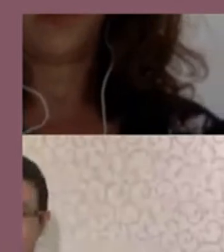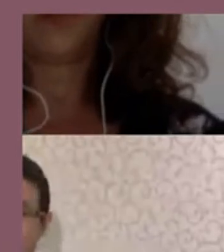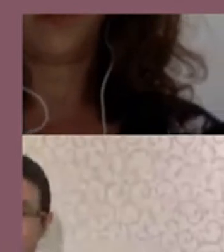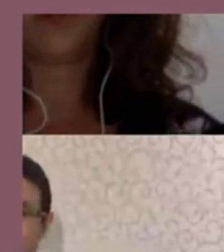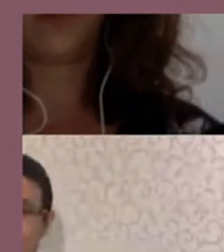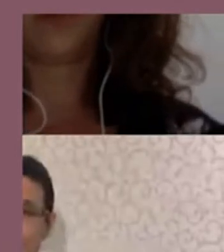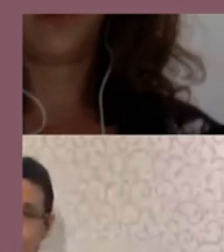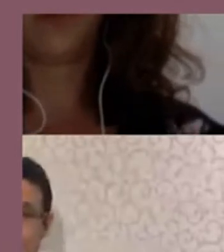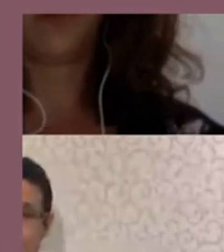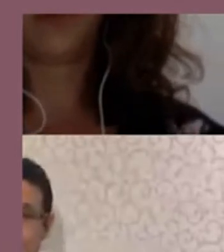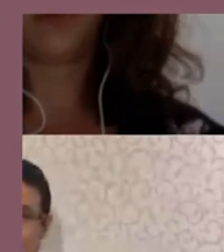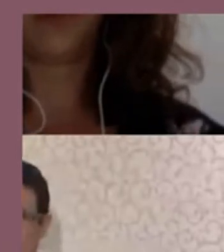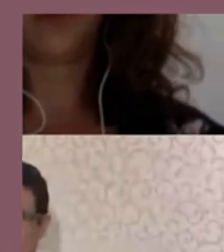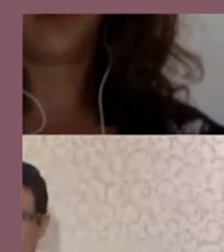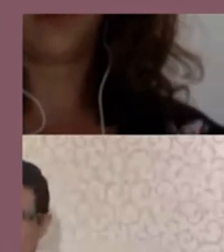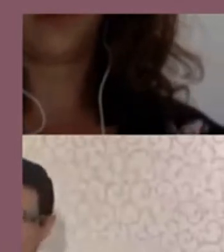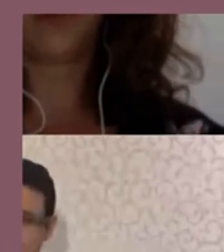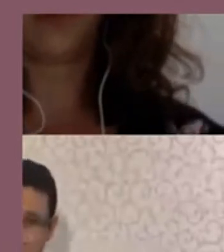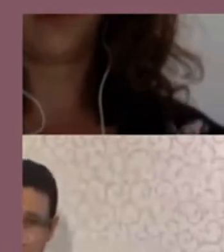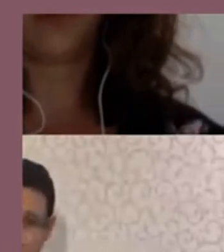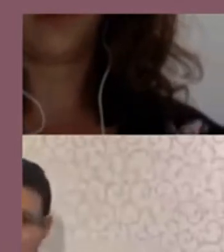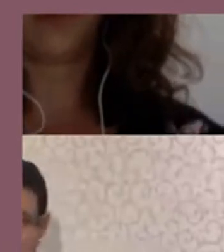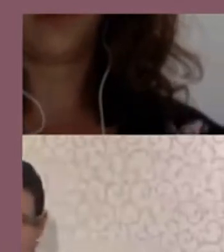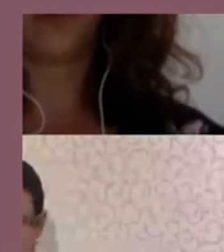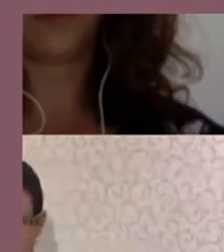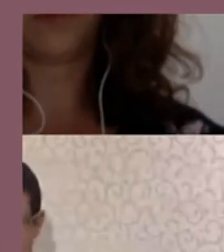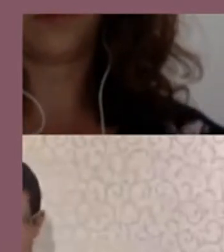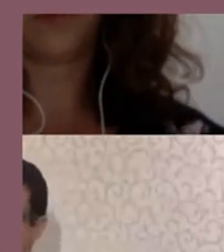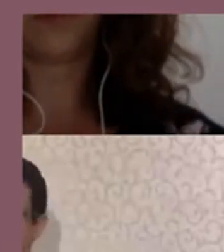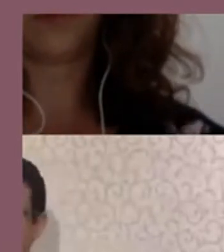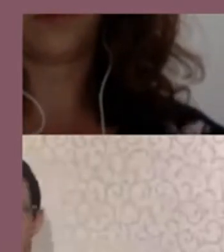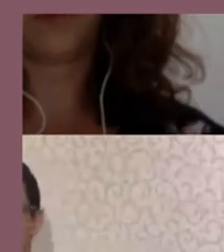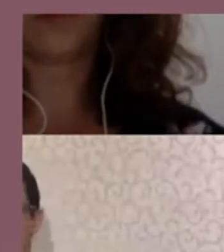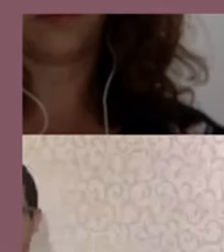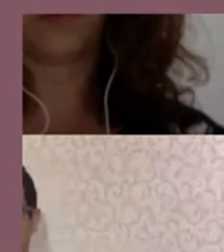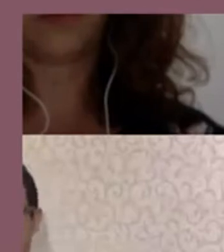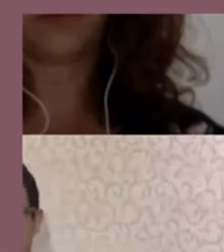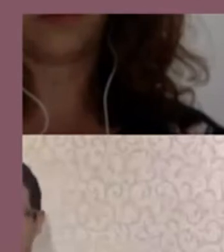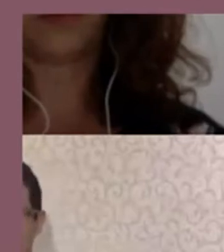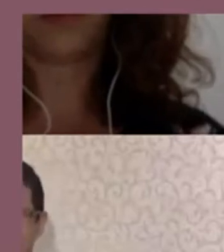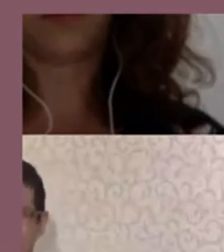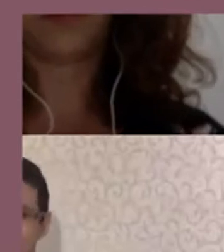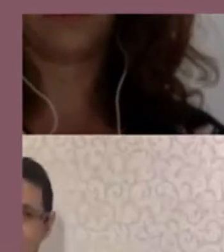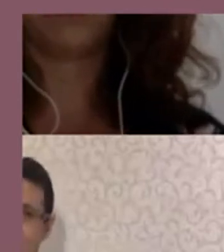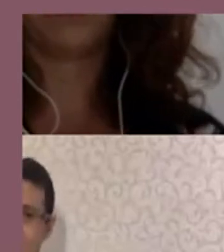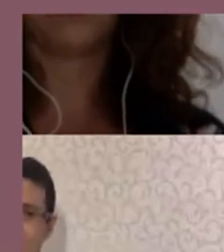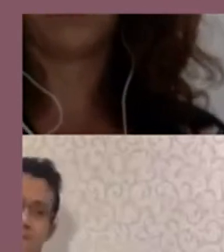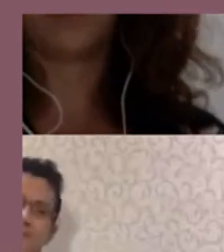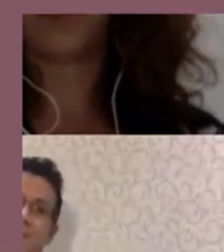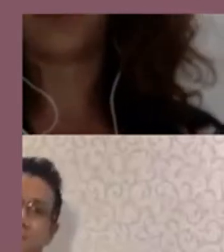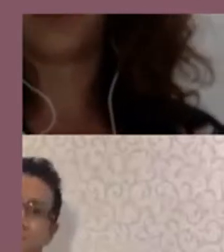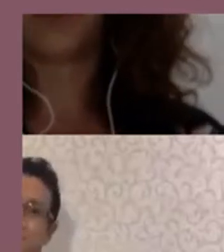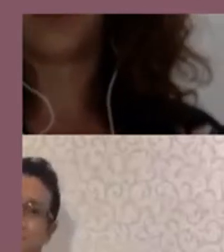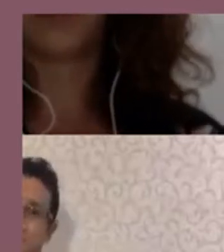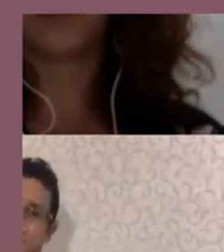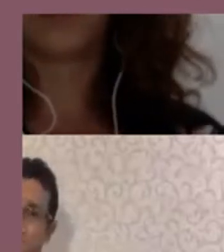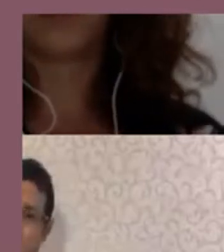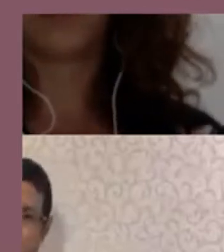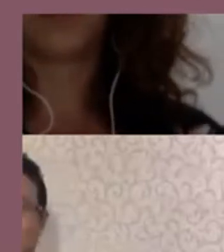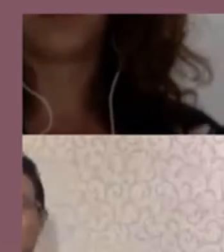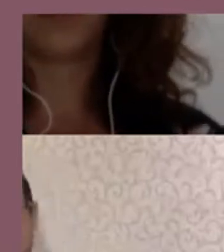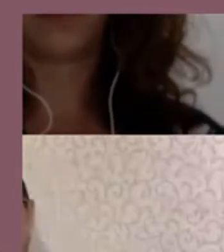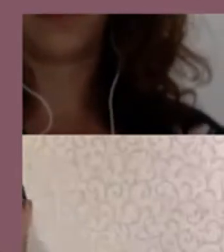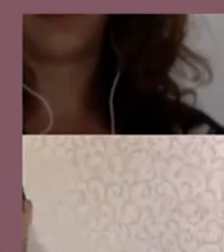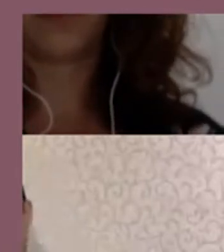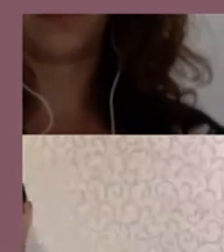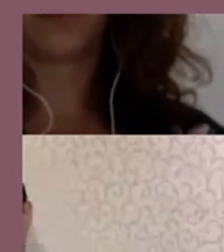tão poucos, eu conto 4 famílias oriundas daquele período, somos tão poucos que nos conhecemos,